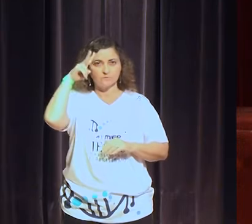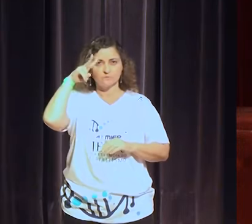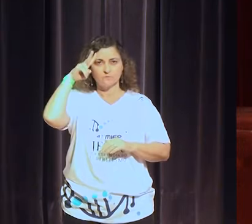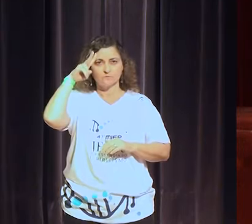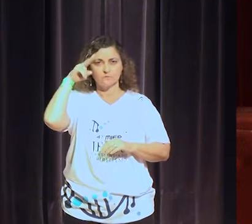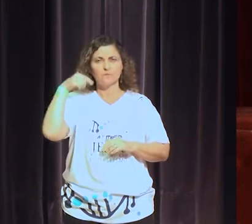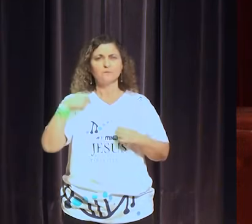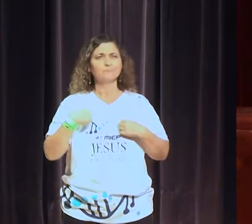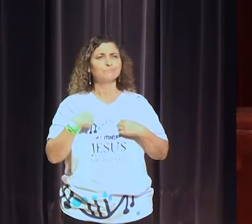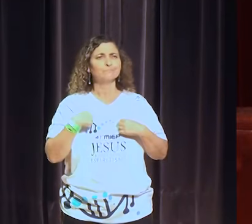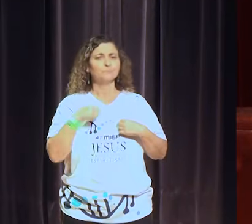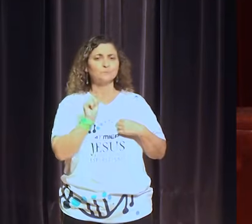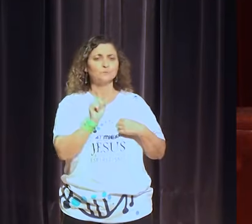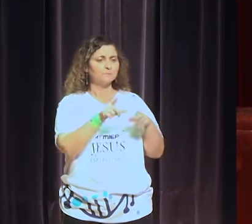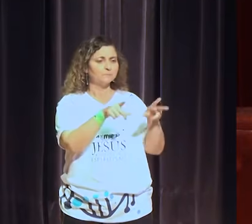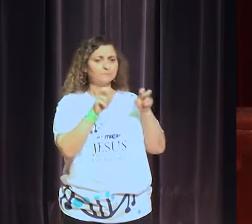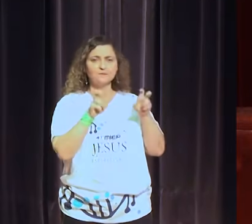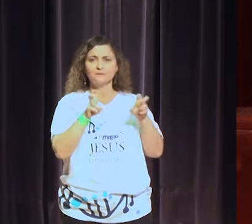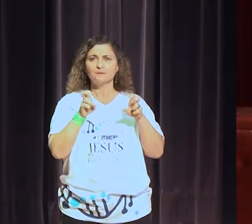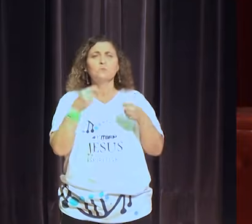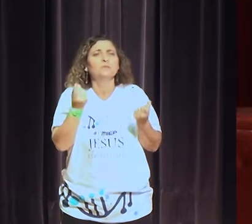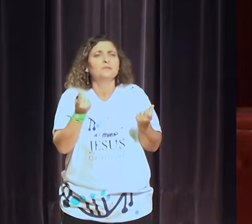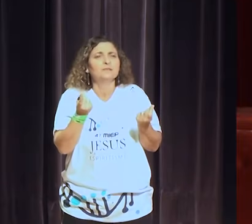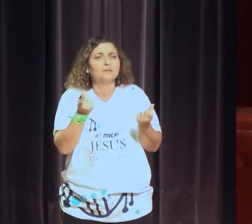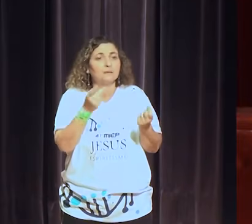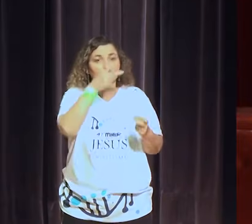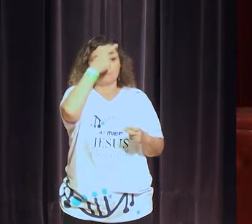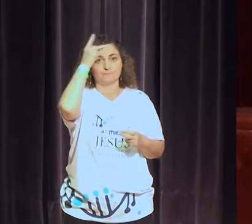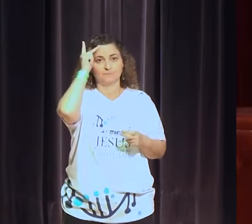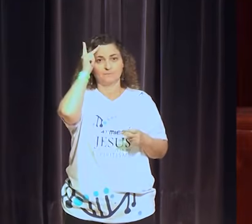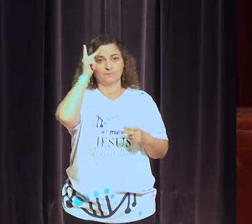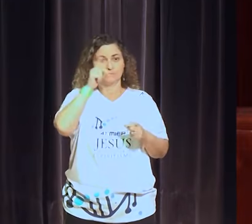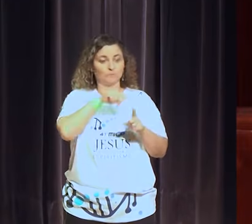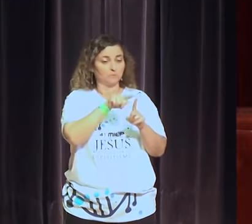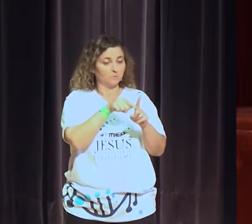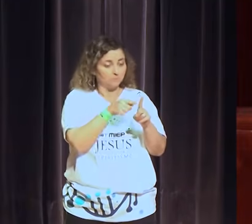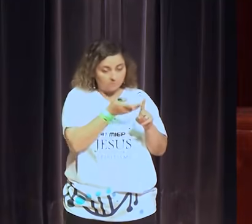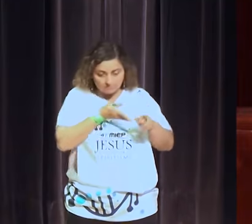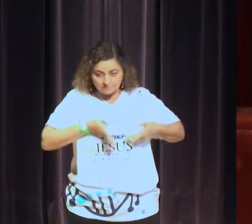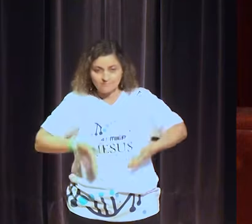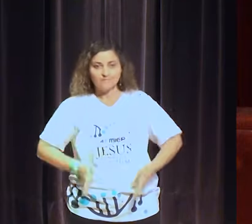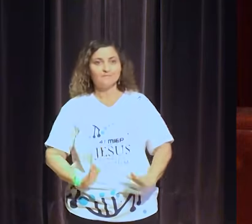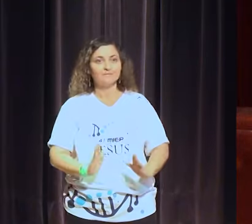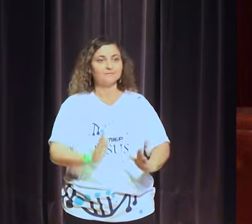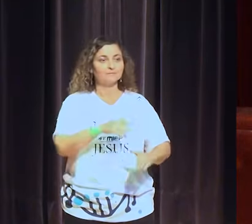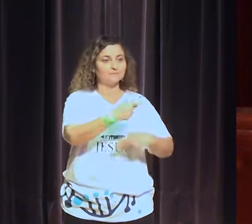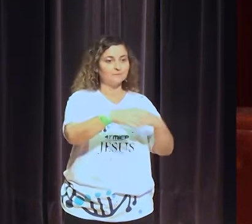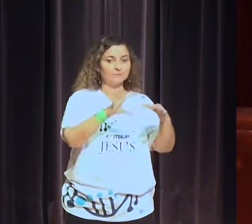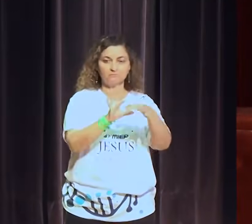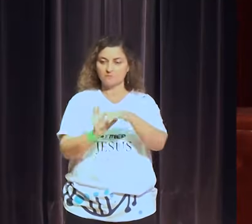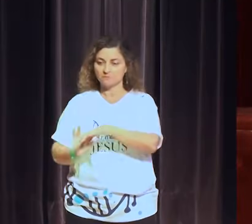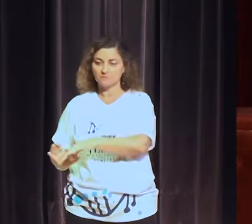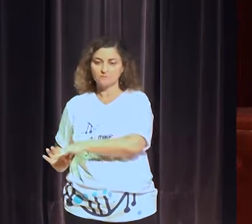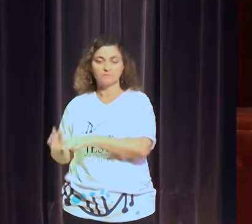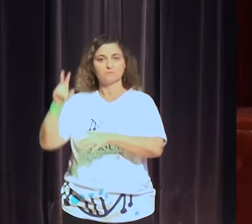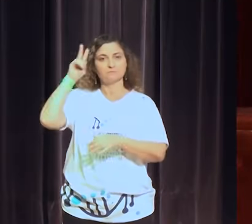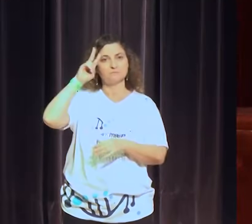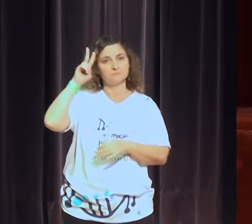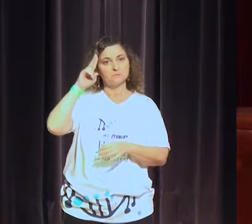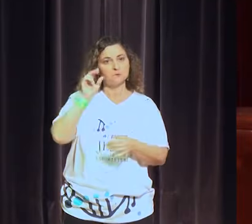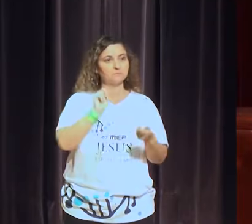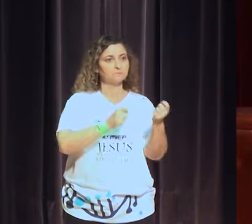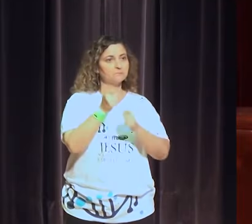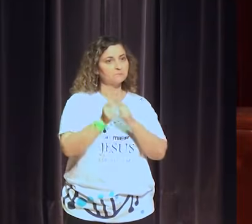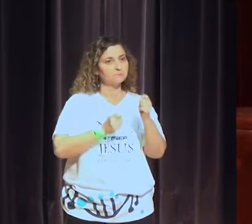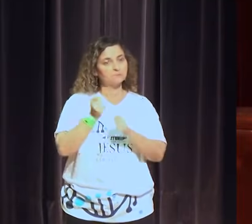estou percebendo aqui pessoas nascendo, contextos econômicos, contextos culturais,